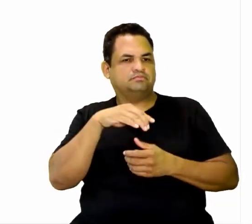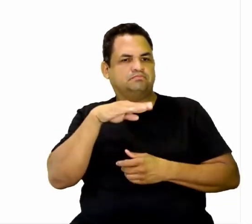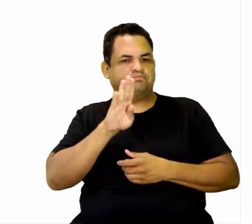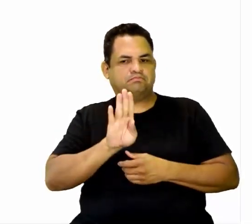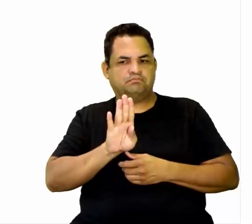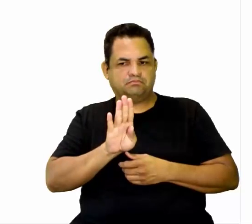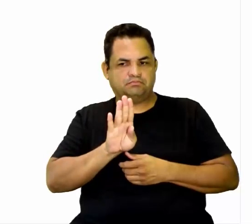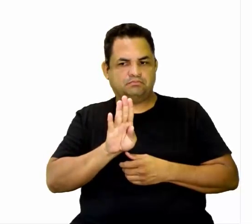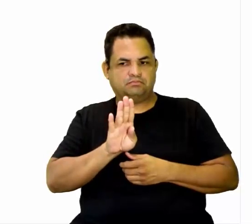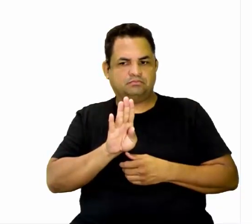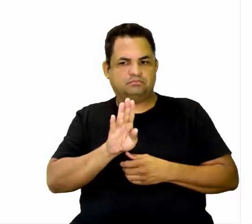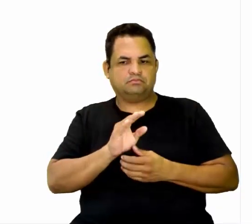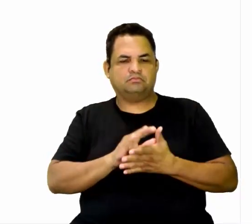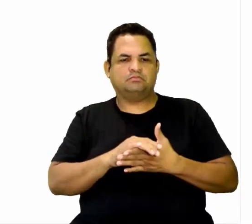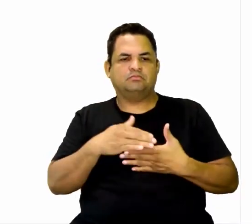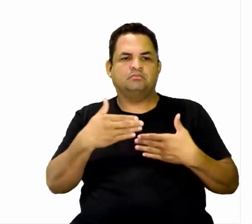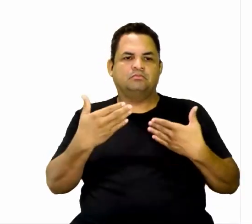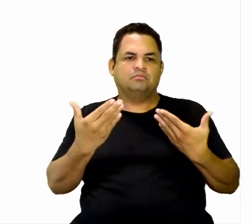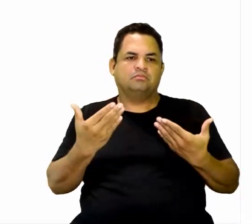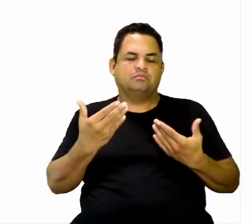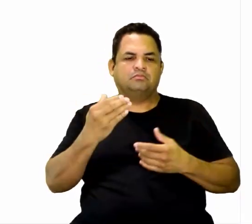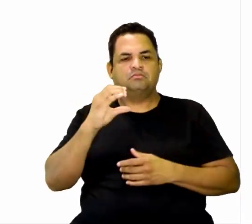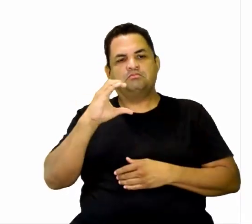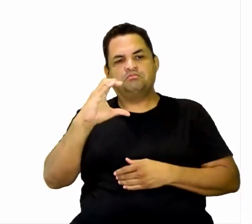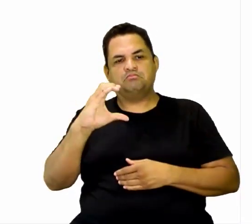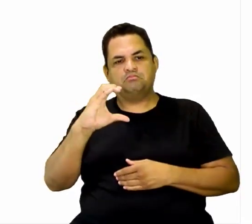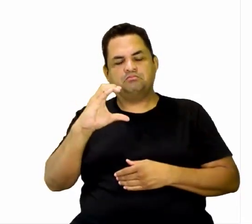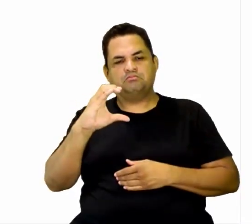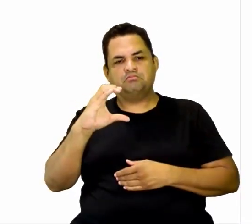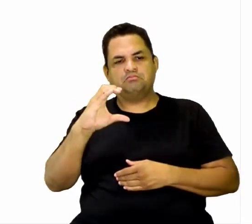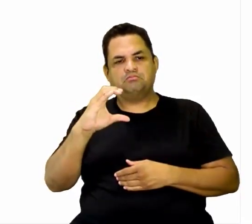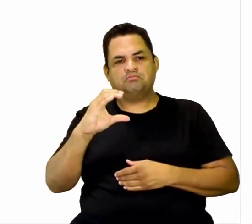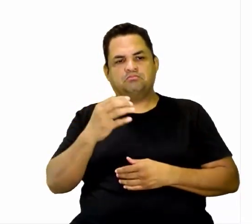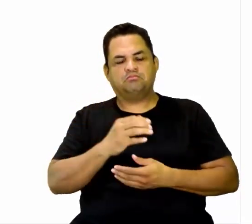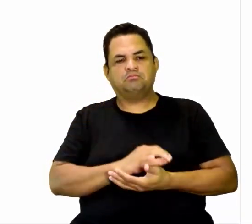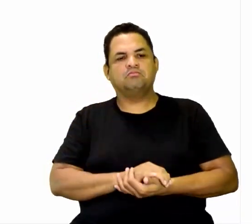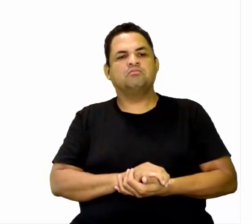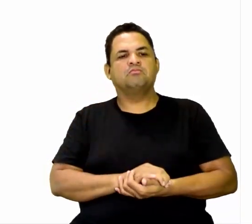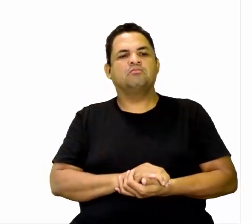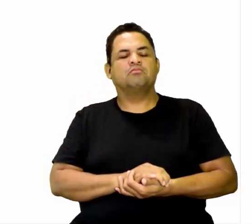letra B? Será que é a letra C?